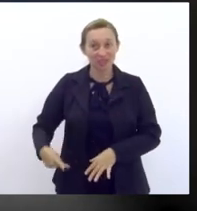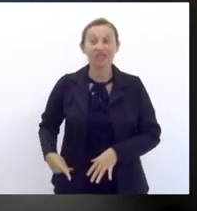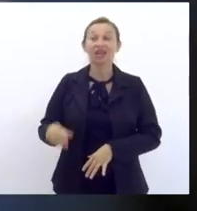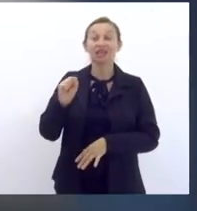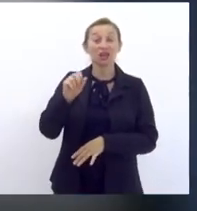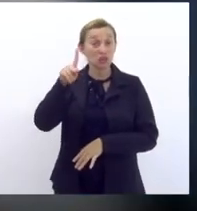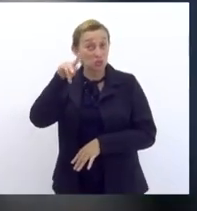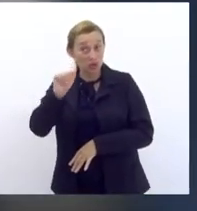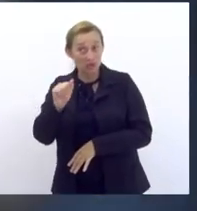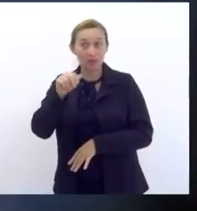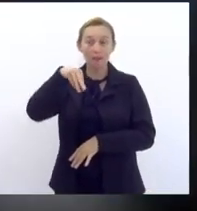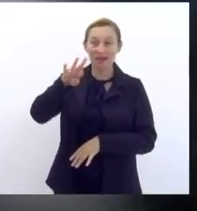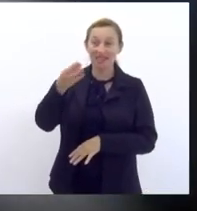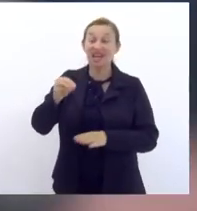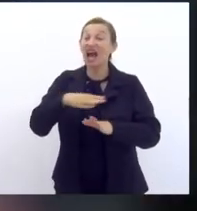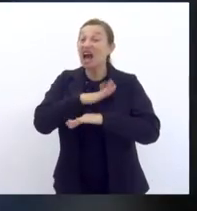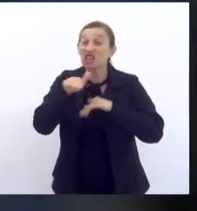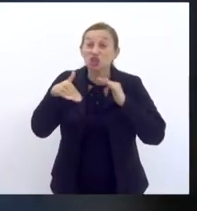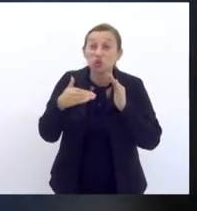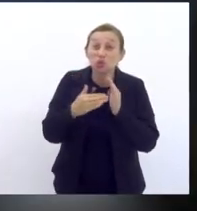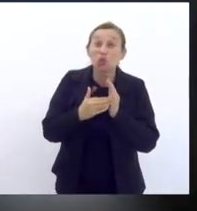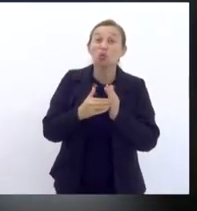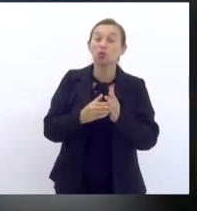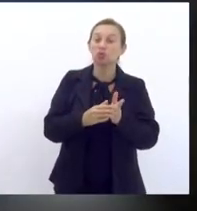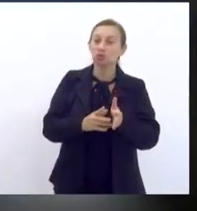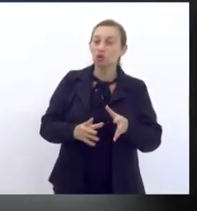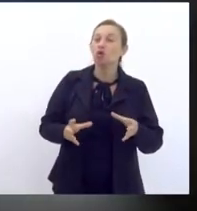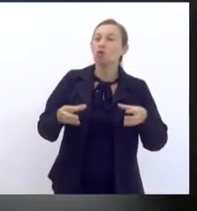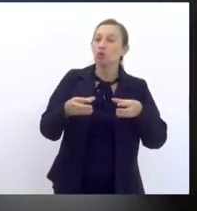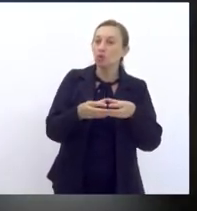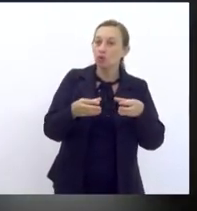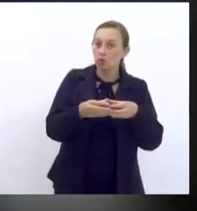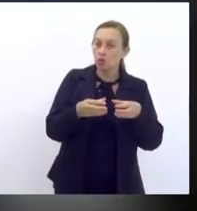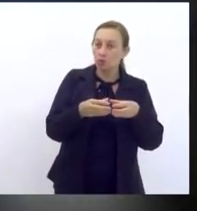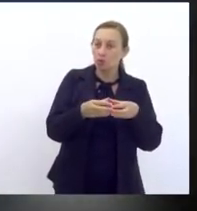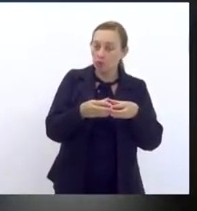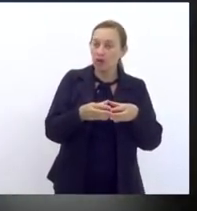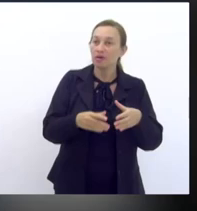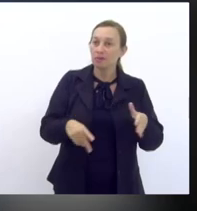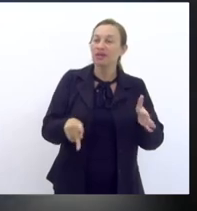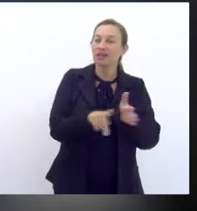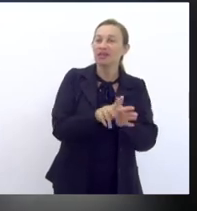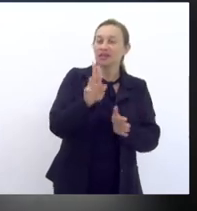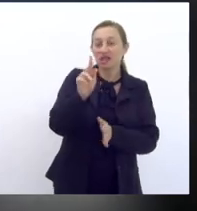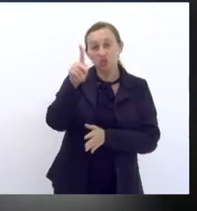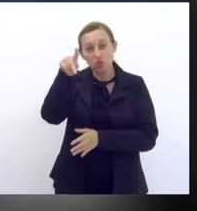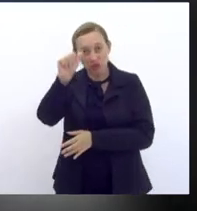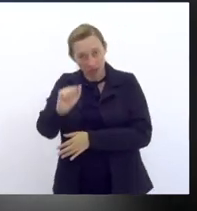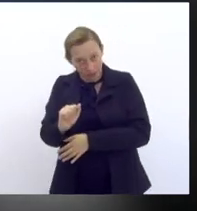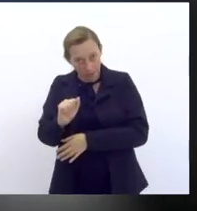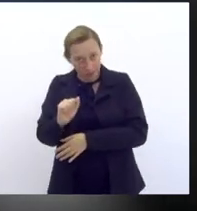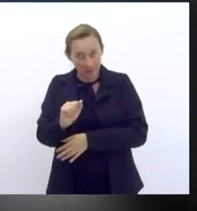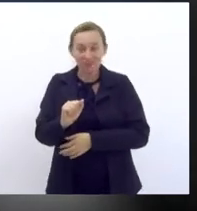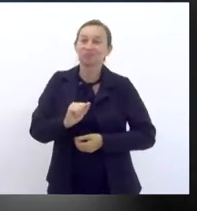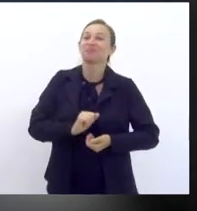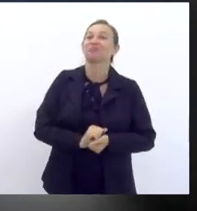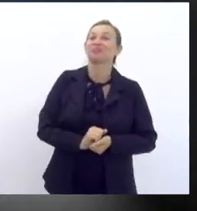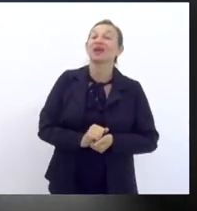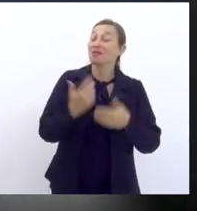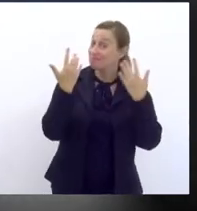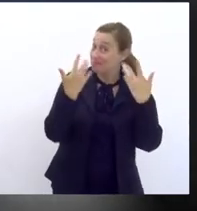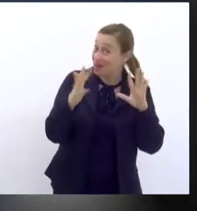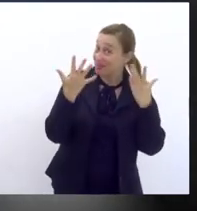Mattos eu cumprimenta todo o corpo de colaboradores que hoje fazem parte da suipa